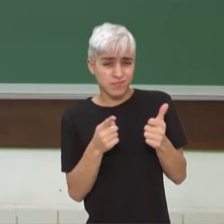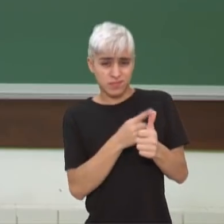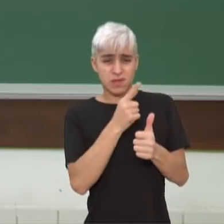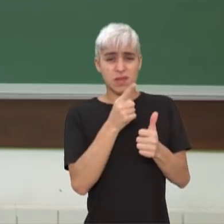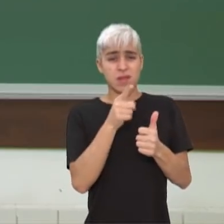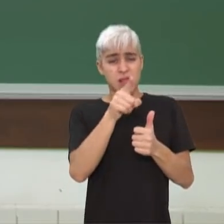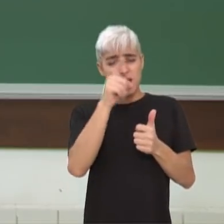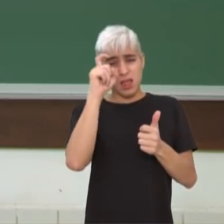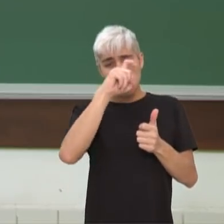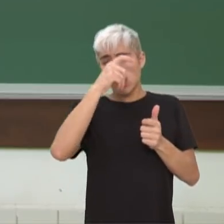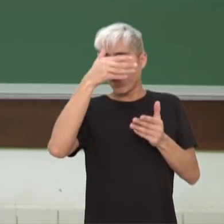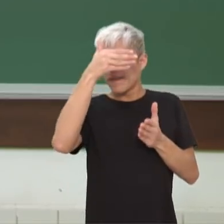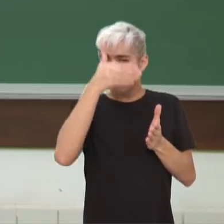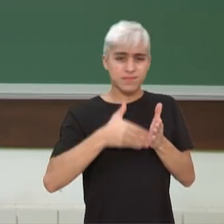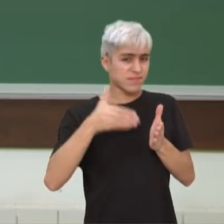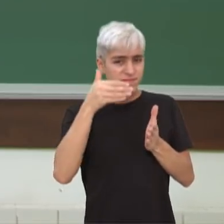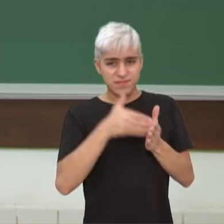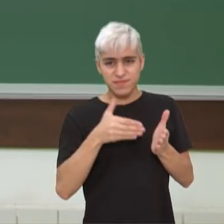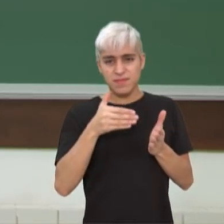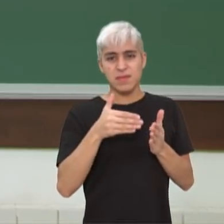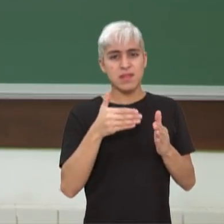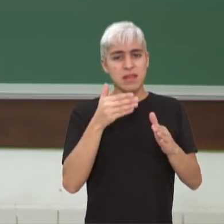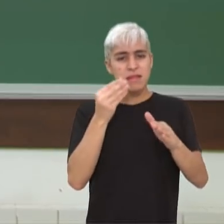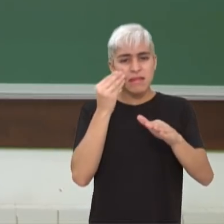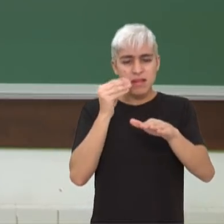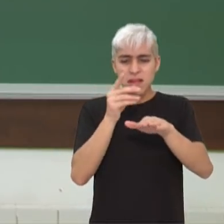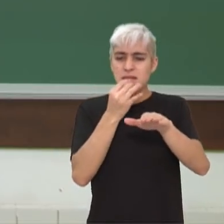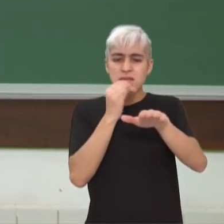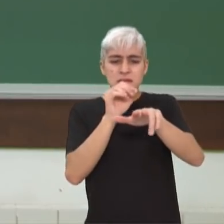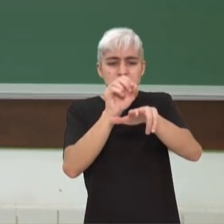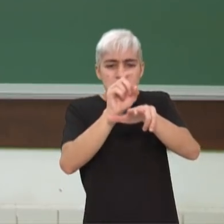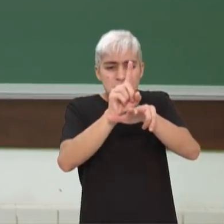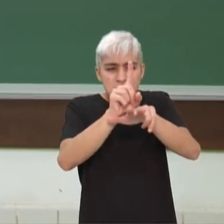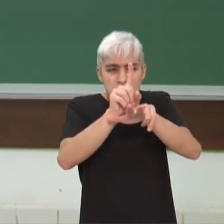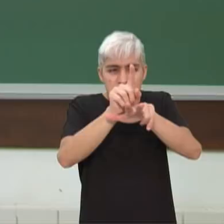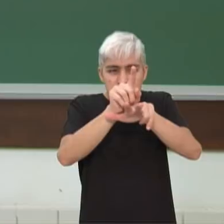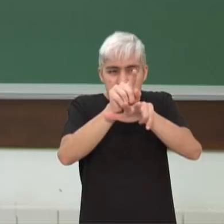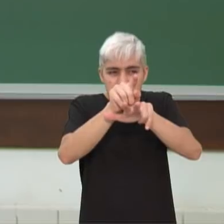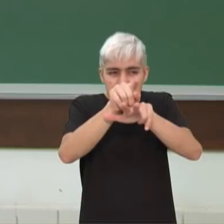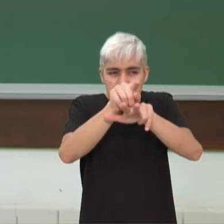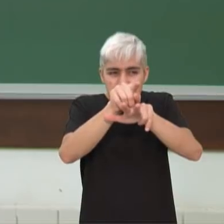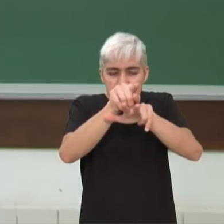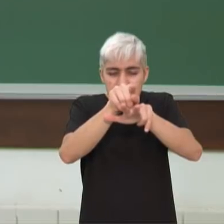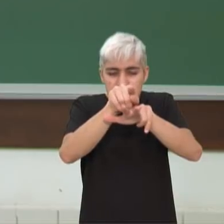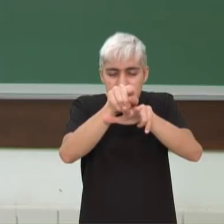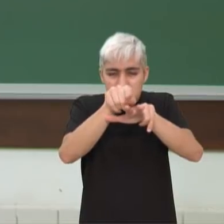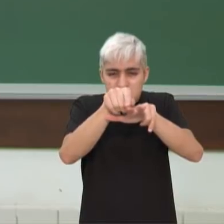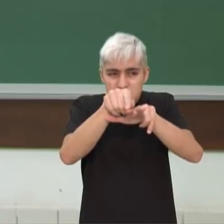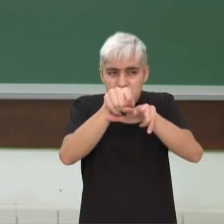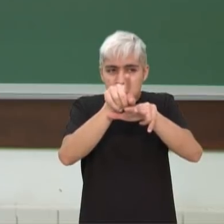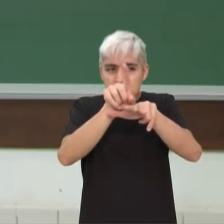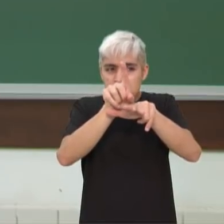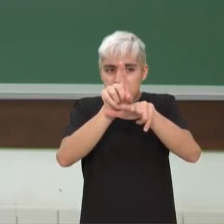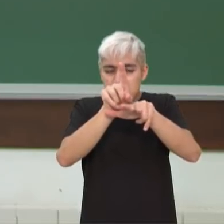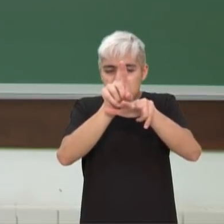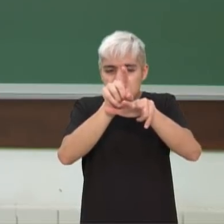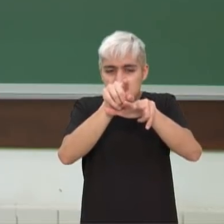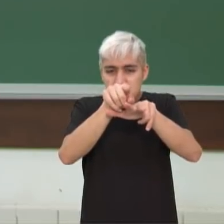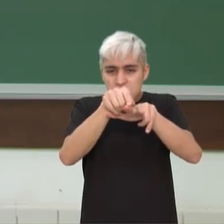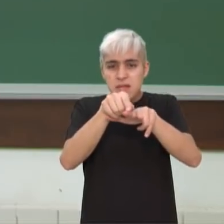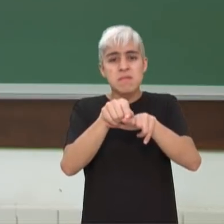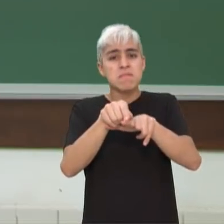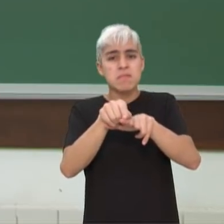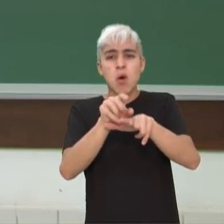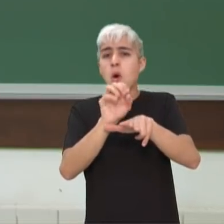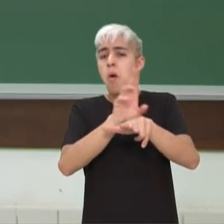ter algumas dificuldades de conseguir encostar, por exemplo, lá nos nossos pés, e você consiga ir só até uma parte ali do seu joelho.